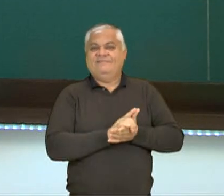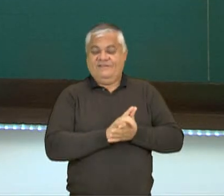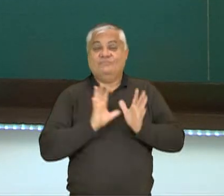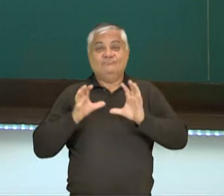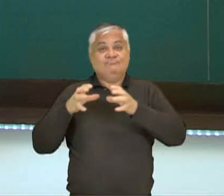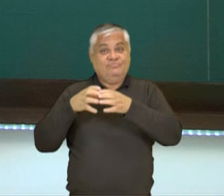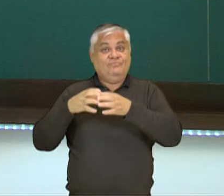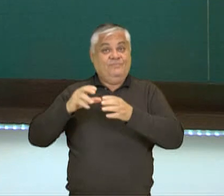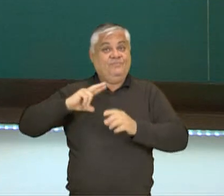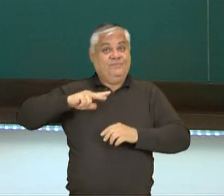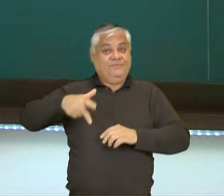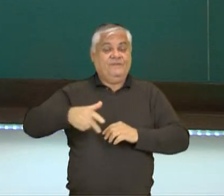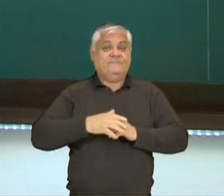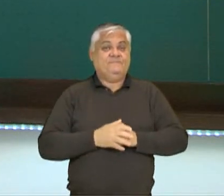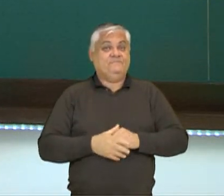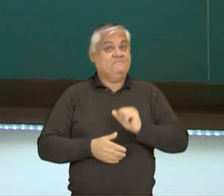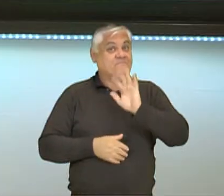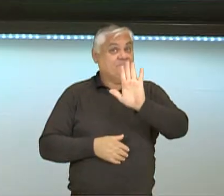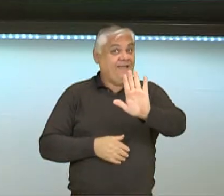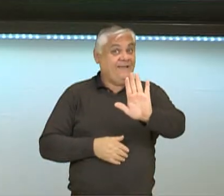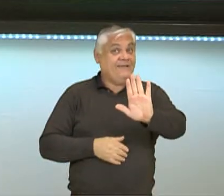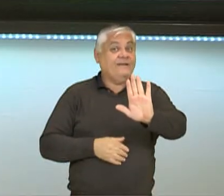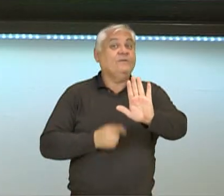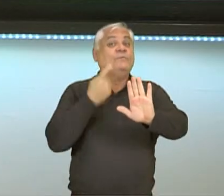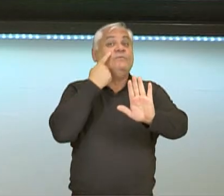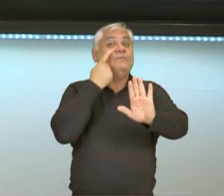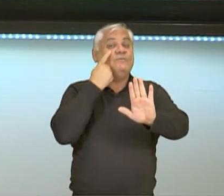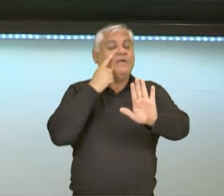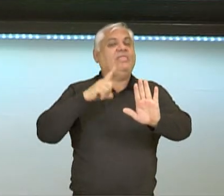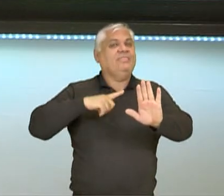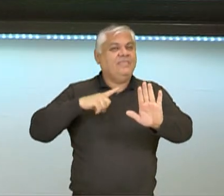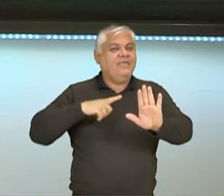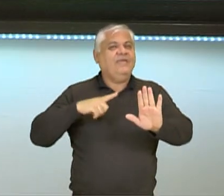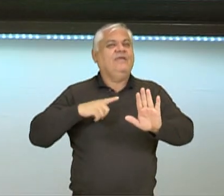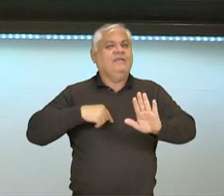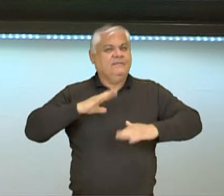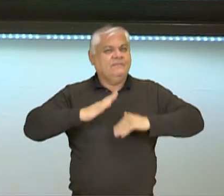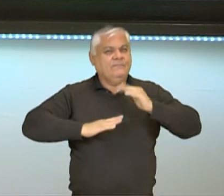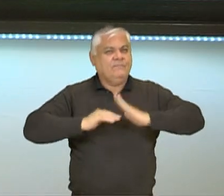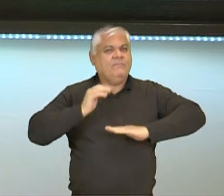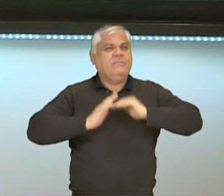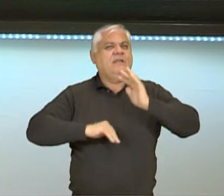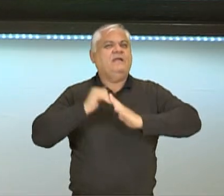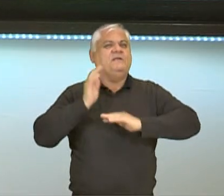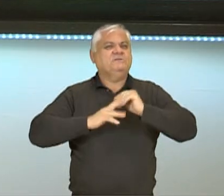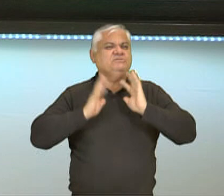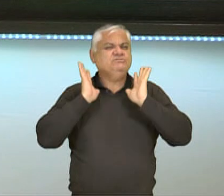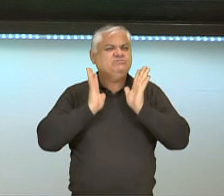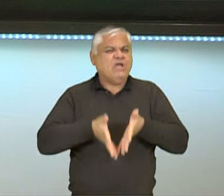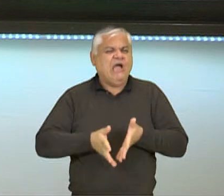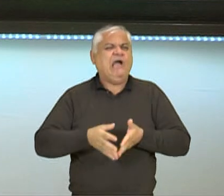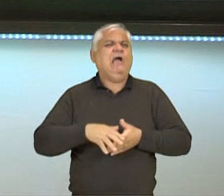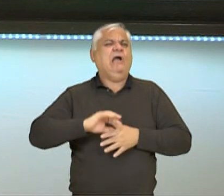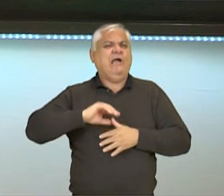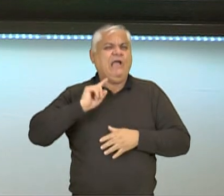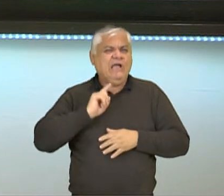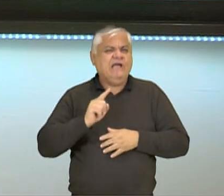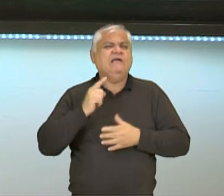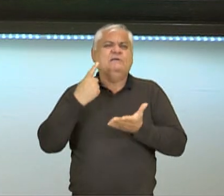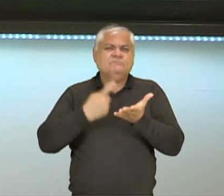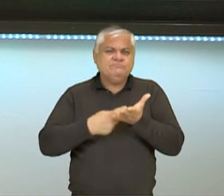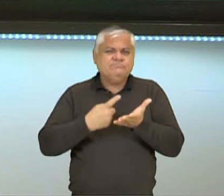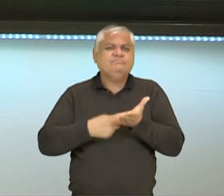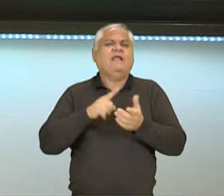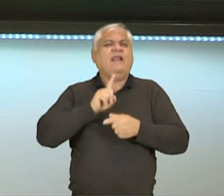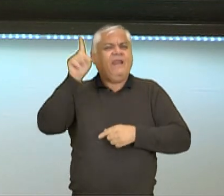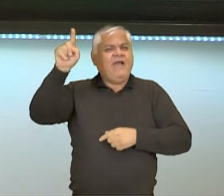corte portuguesa. Mas, olha só, isso já era uma prática que já vinha ocorrendo, que já era estabelecida,